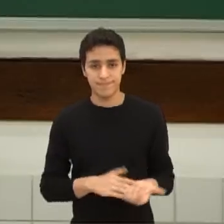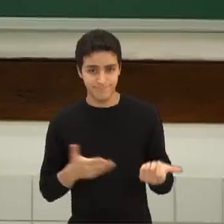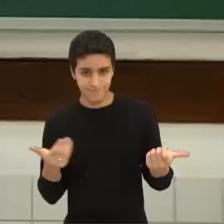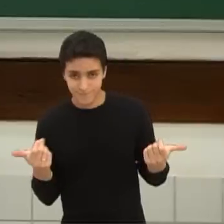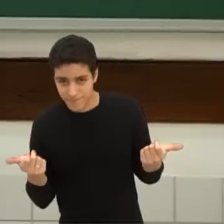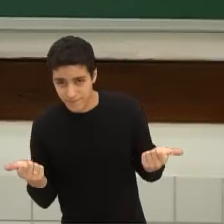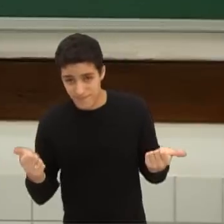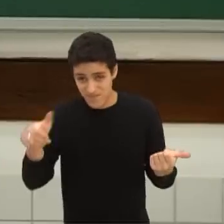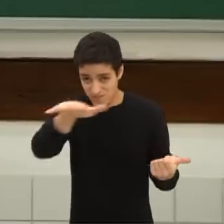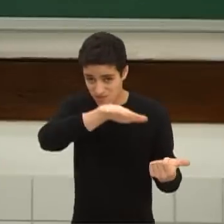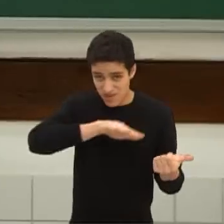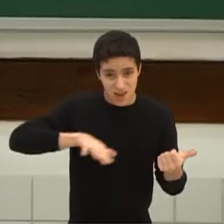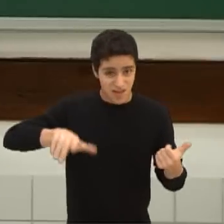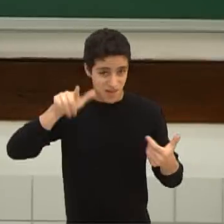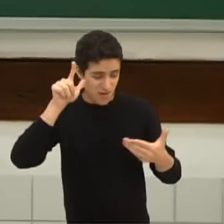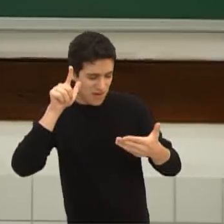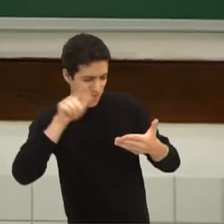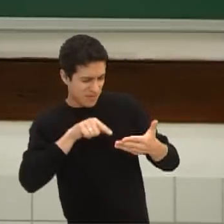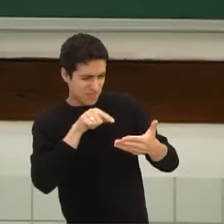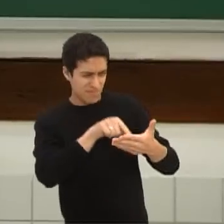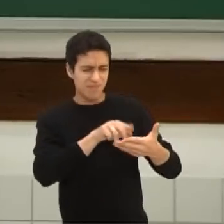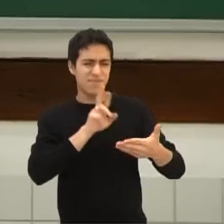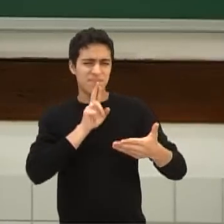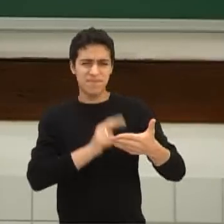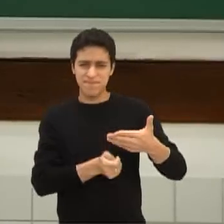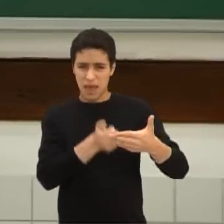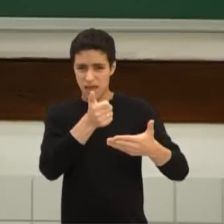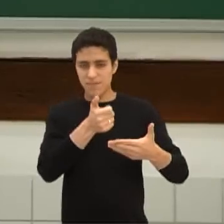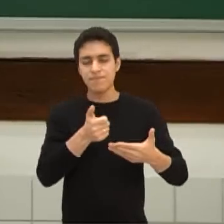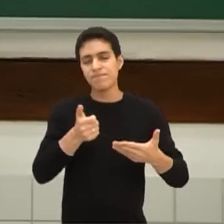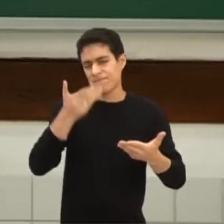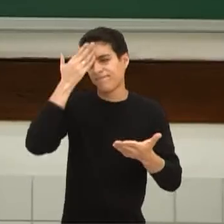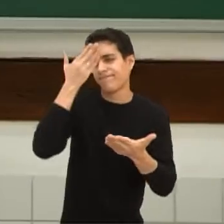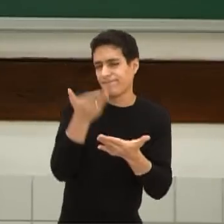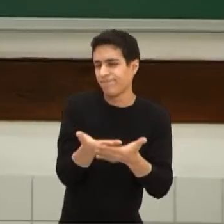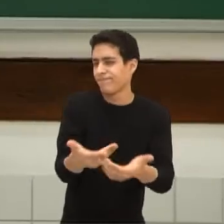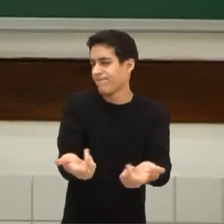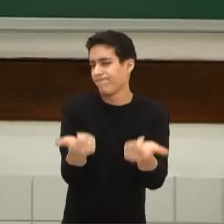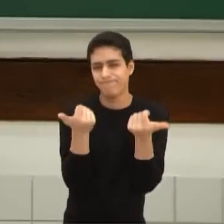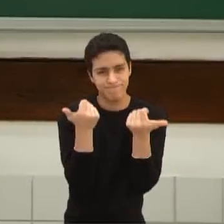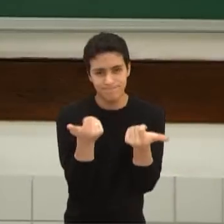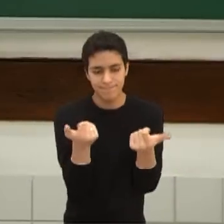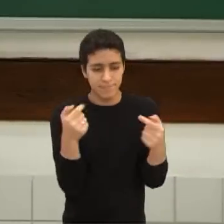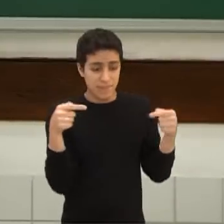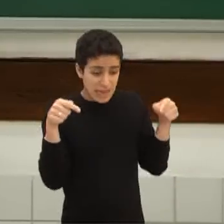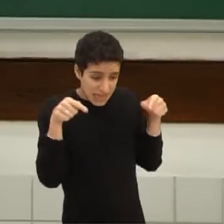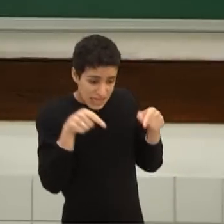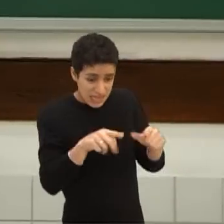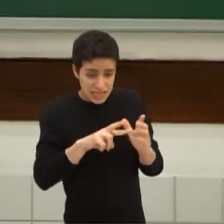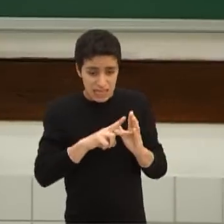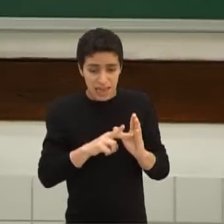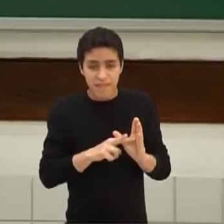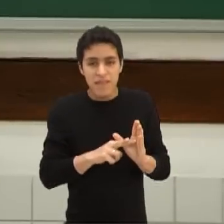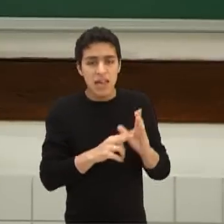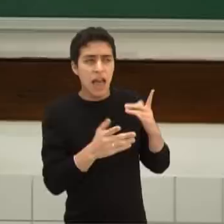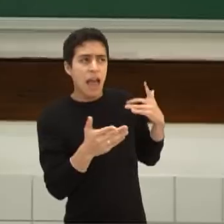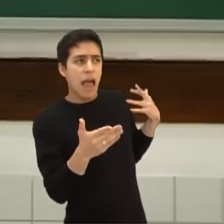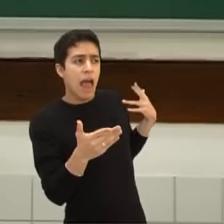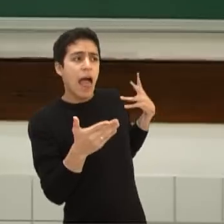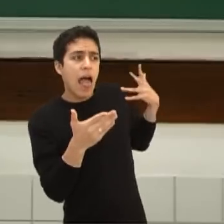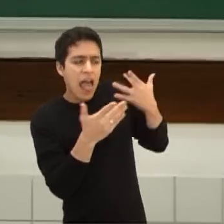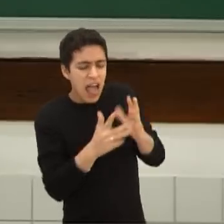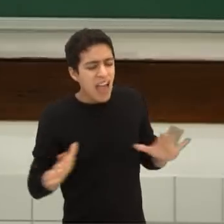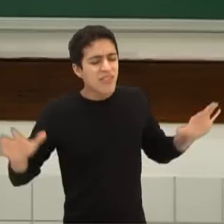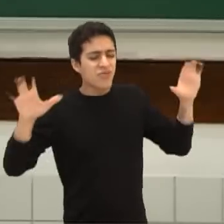E aí, galerinha, vocês conseguiram? Acredito que sim, porque isso daqui é um fechamento de tudo que a gente viu